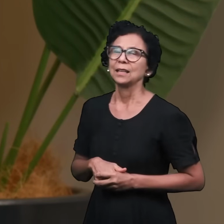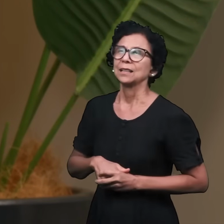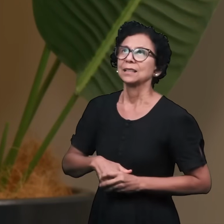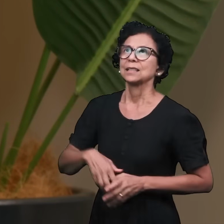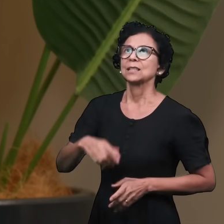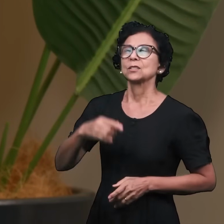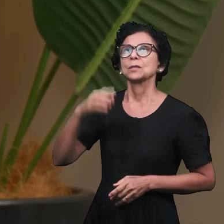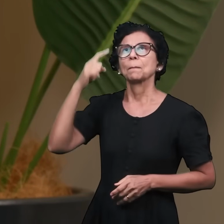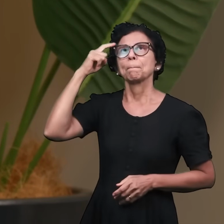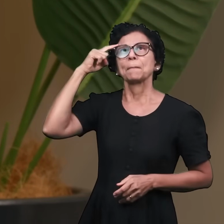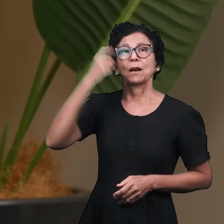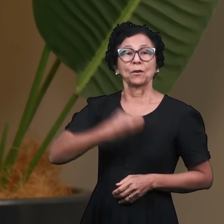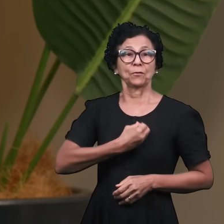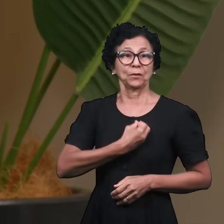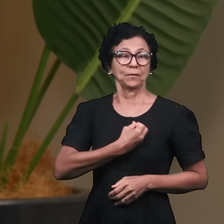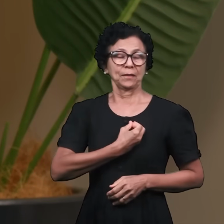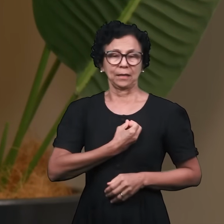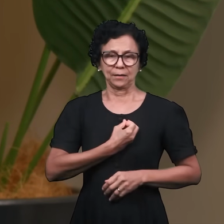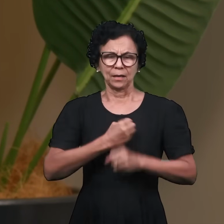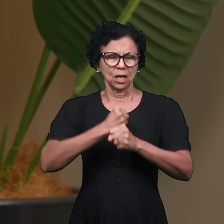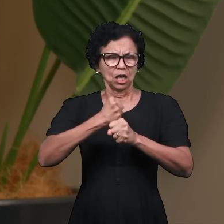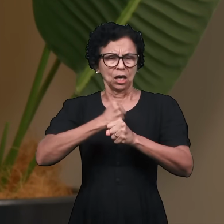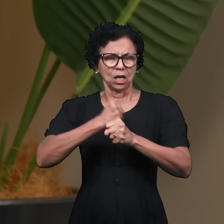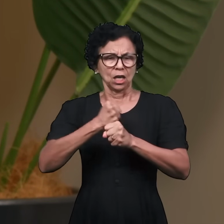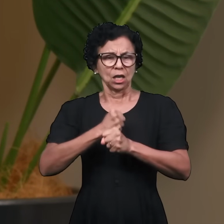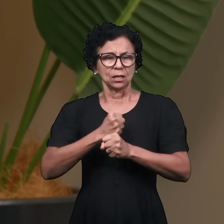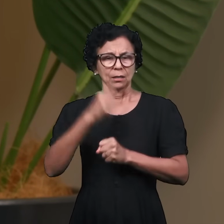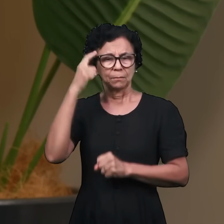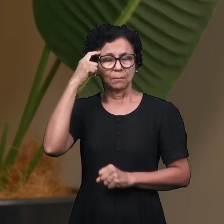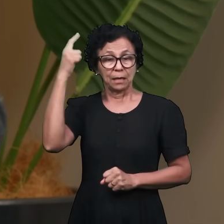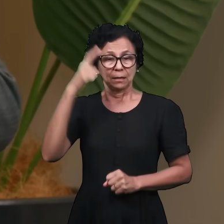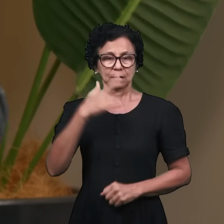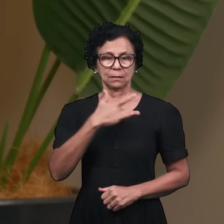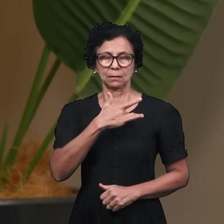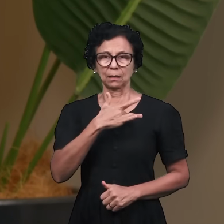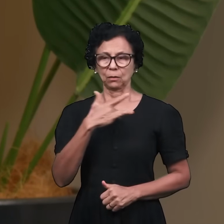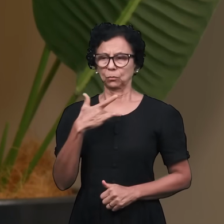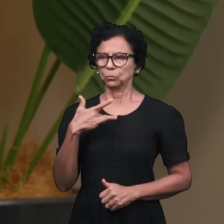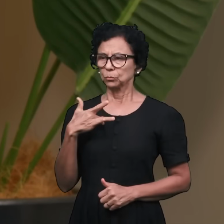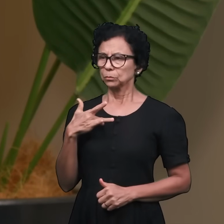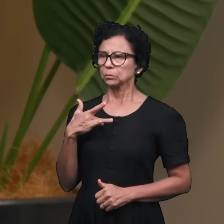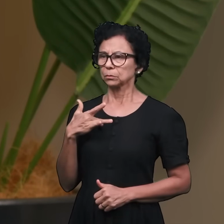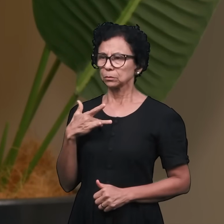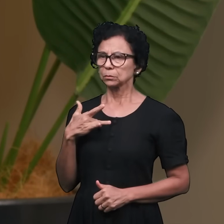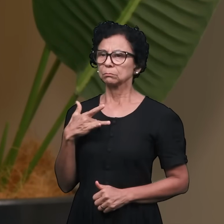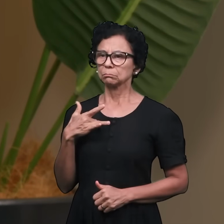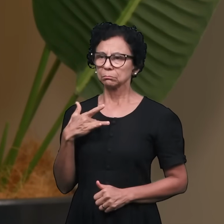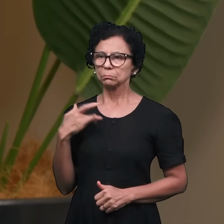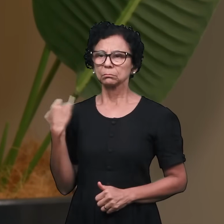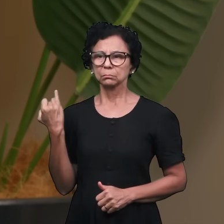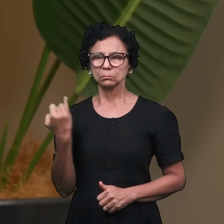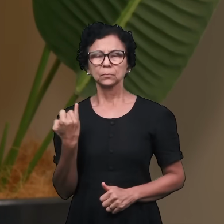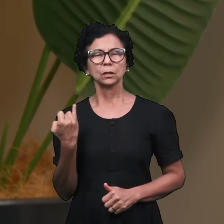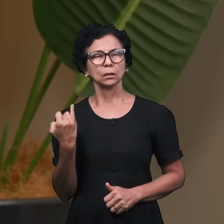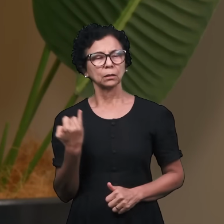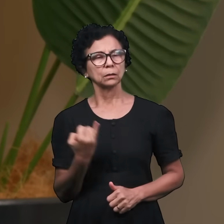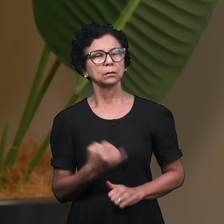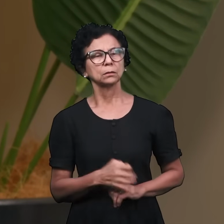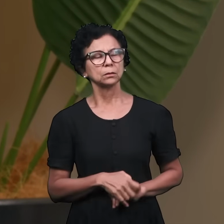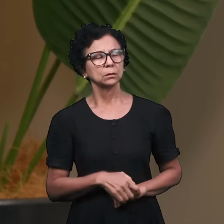vem à mente a questão da saúde. É verdade, isso é importante, a saúde é um